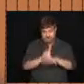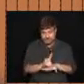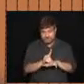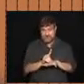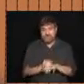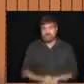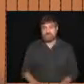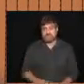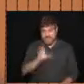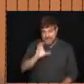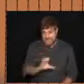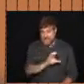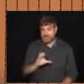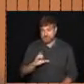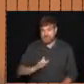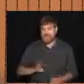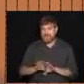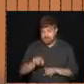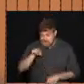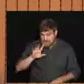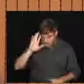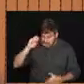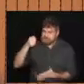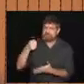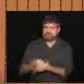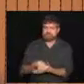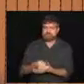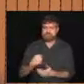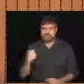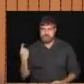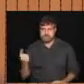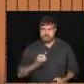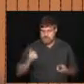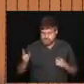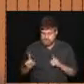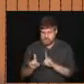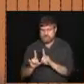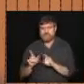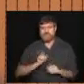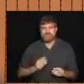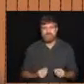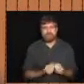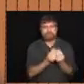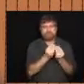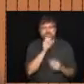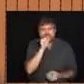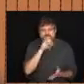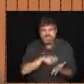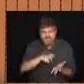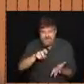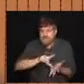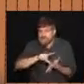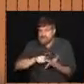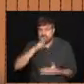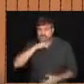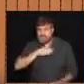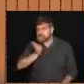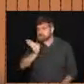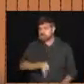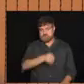João Inácio, que também tomou uma decisão. Nós tivemos algumas missas no sábado de manhã, mas logo